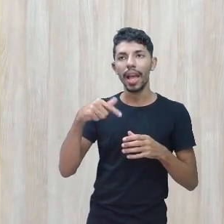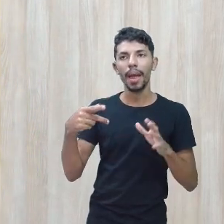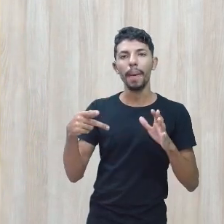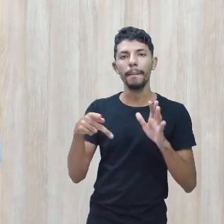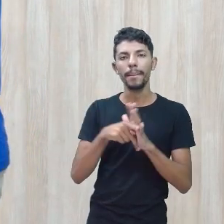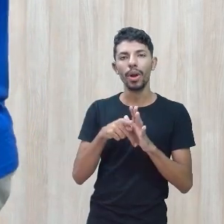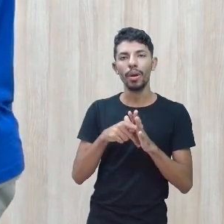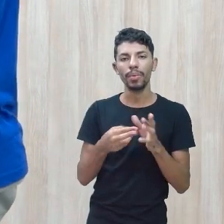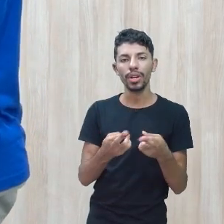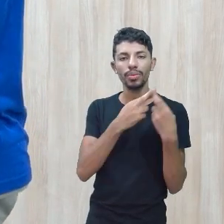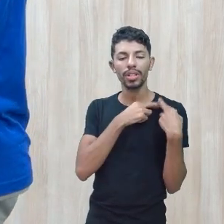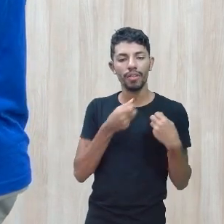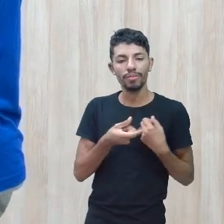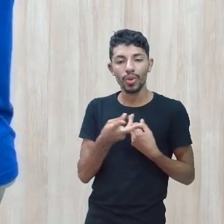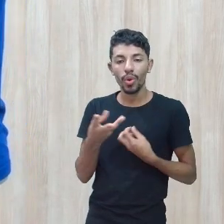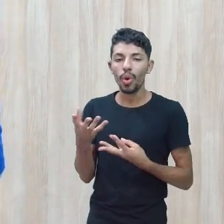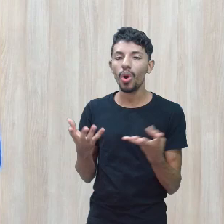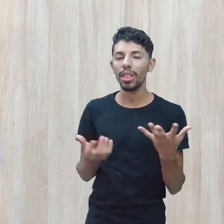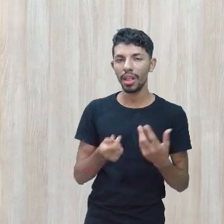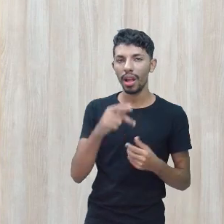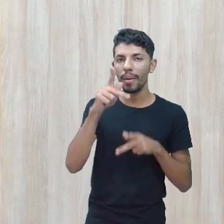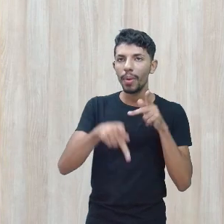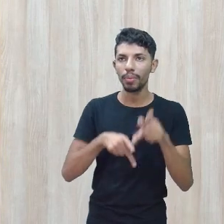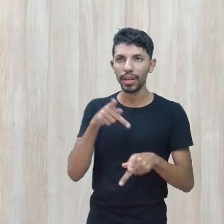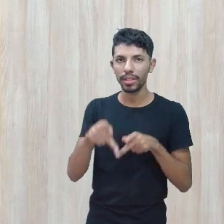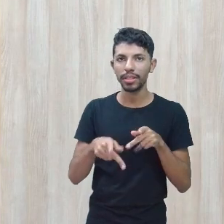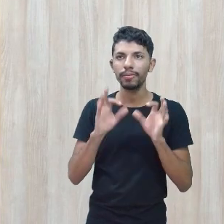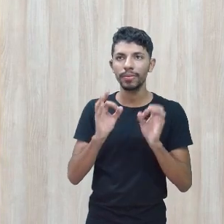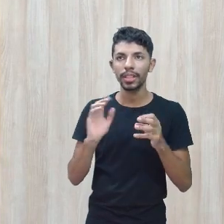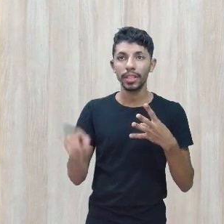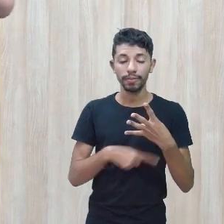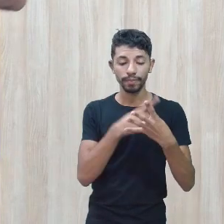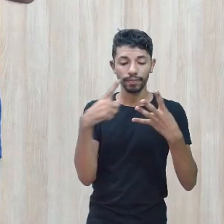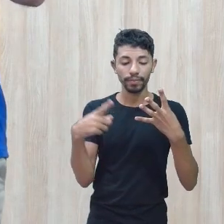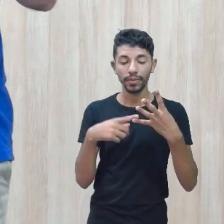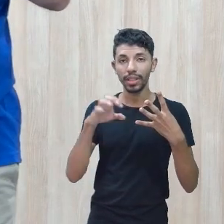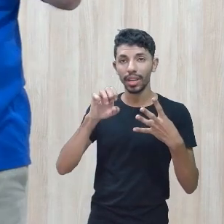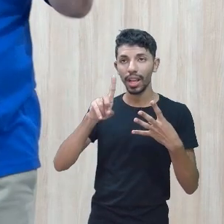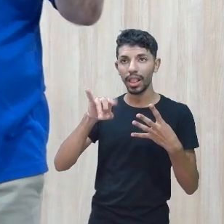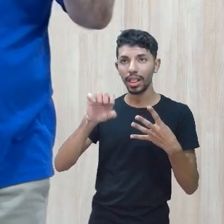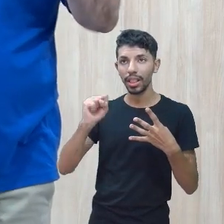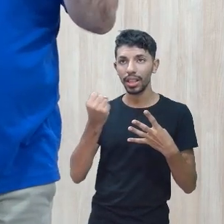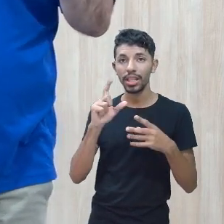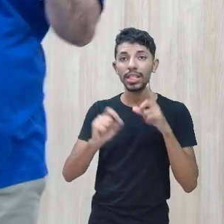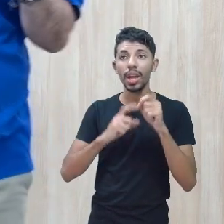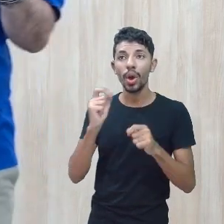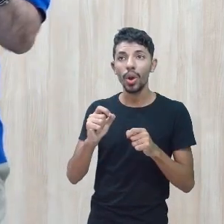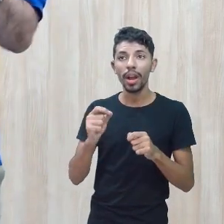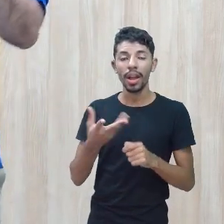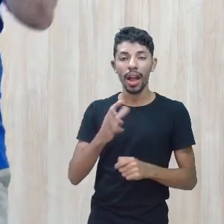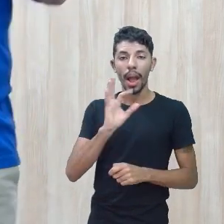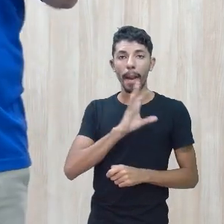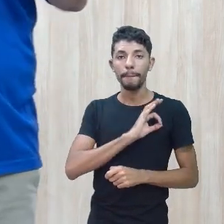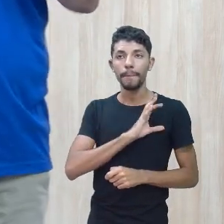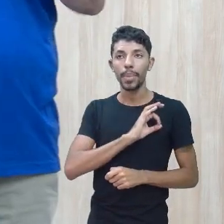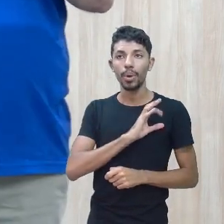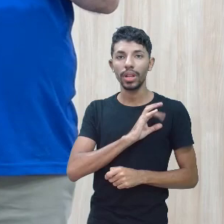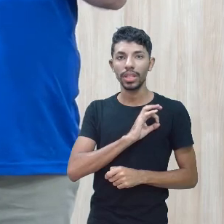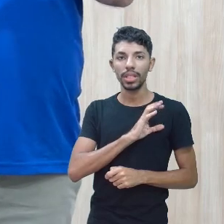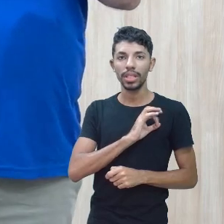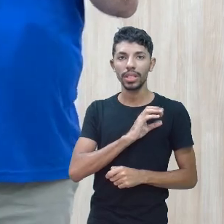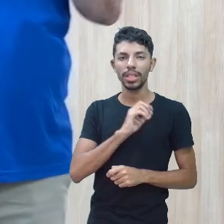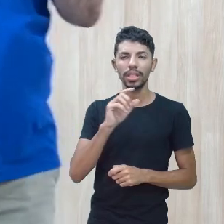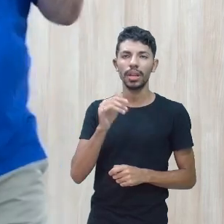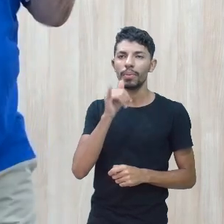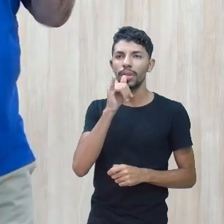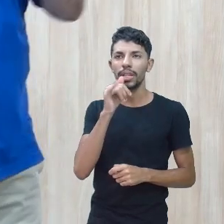que eram tipo a polícia, né, a local, eu chamaria muito mais de guardas municipais.